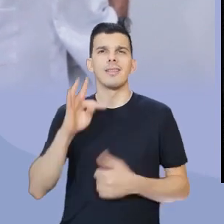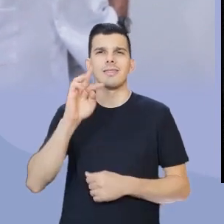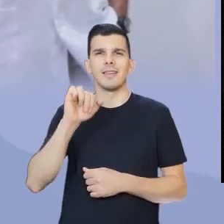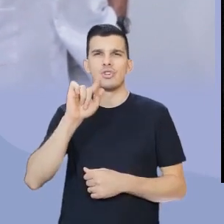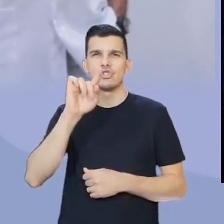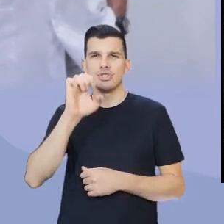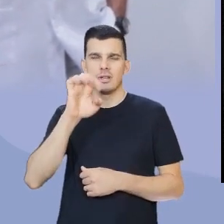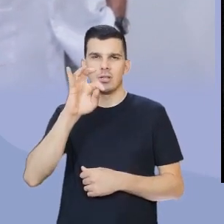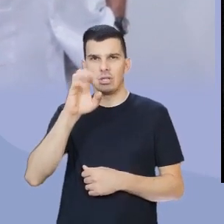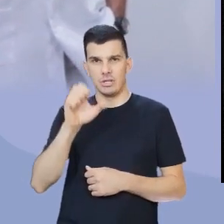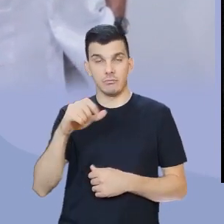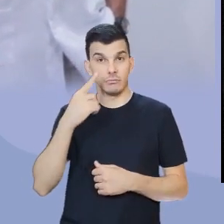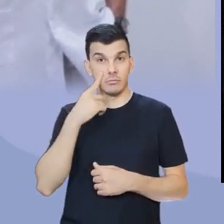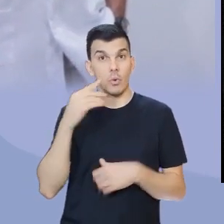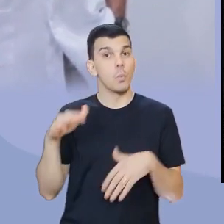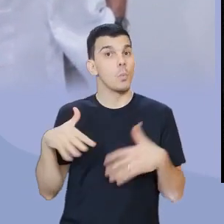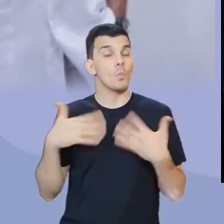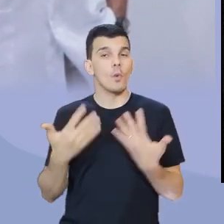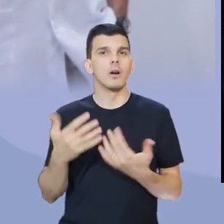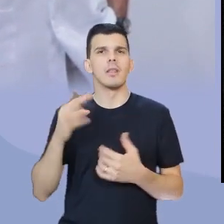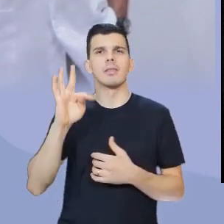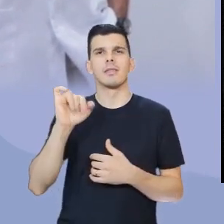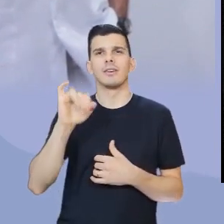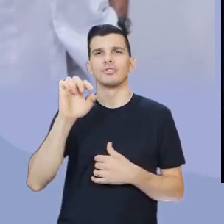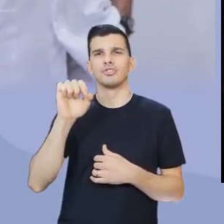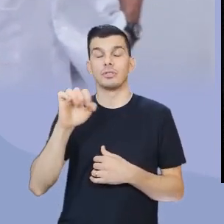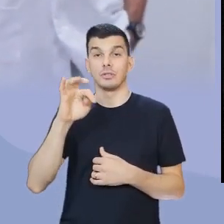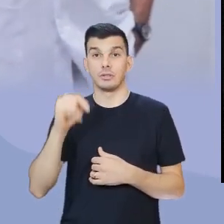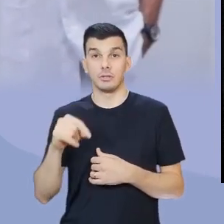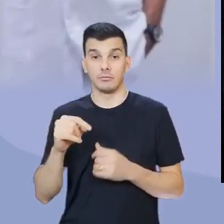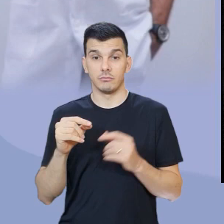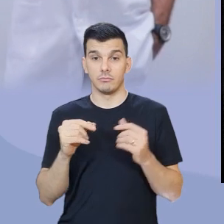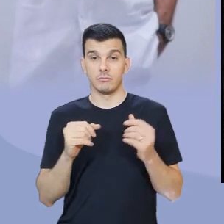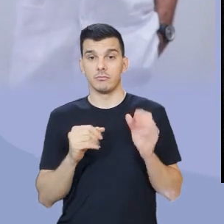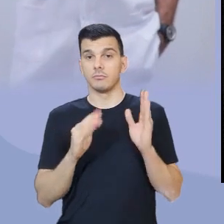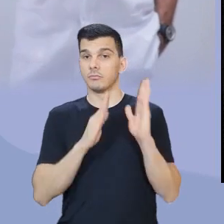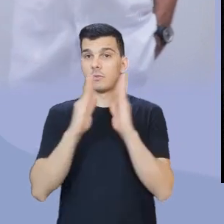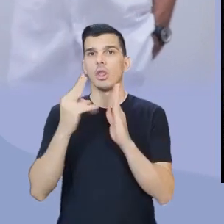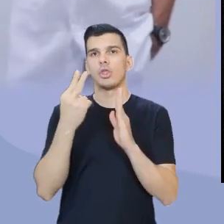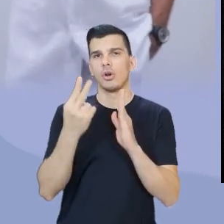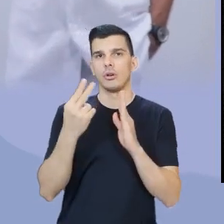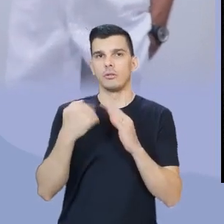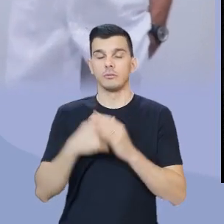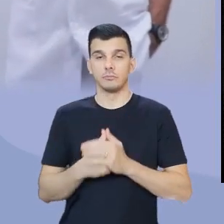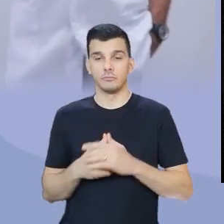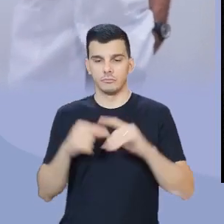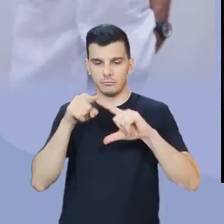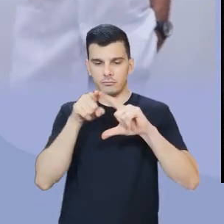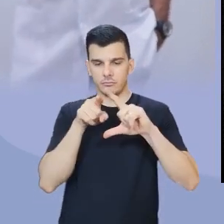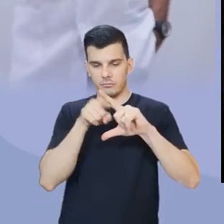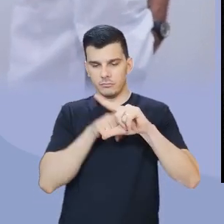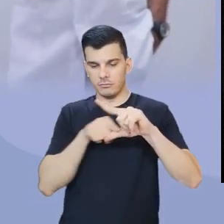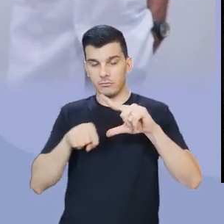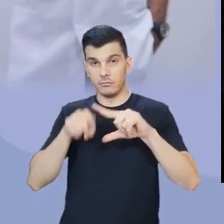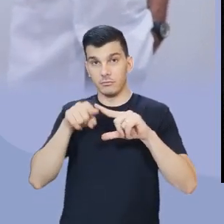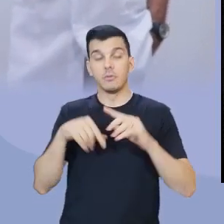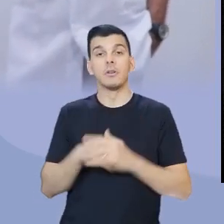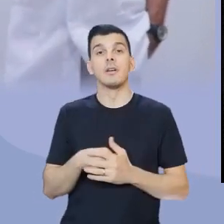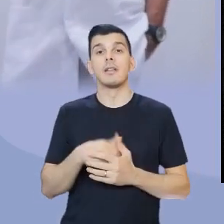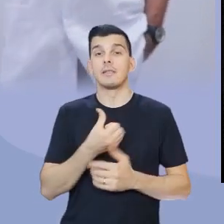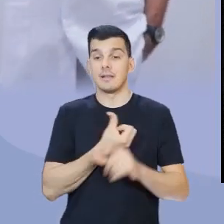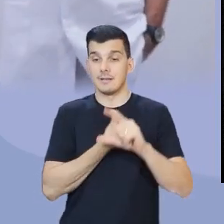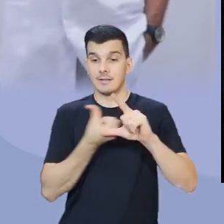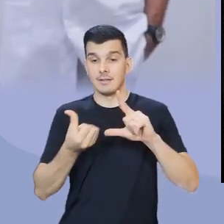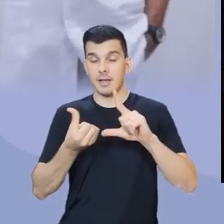tangente do ângulo? Qual é a tangente do ângulo na posição 2? É o triângulo de baixo. Ele tem 6 unidades na